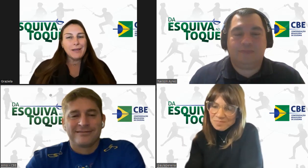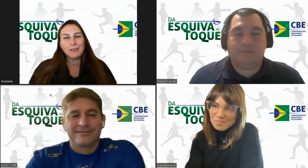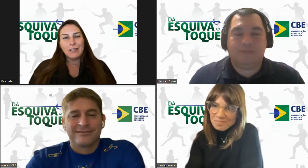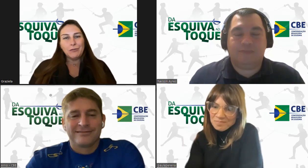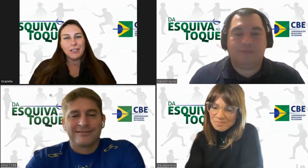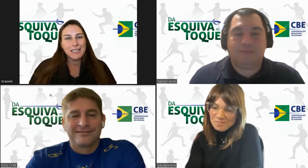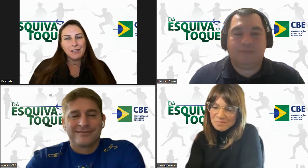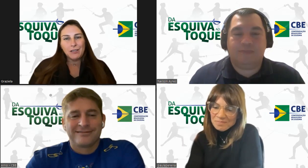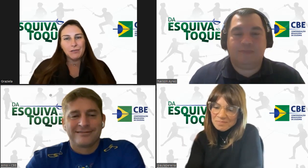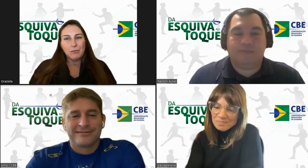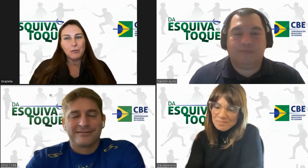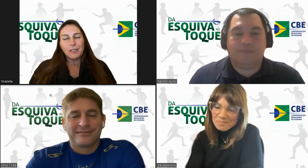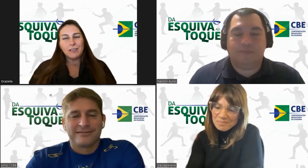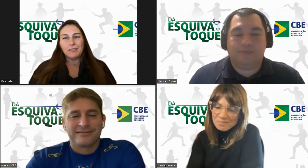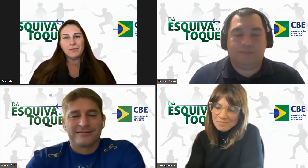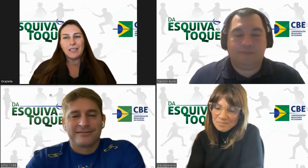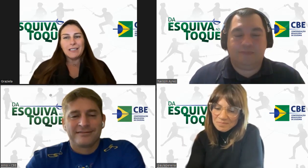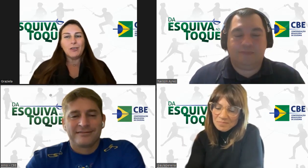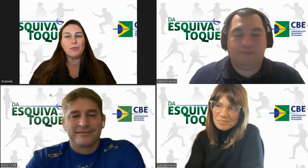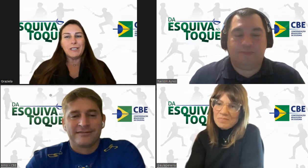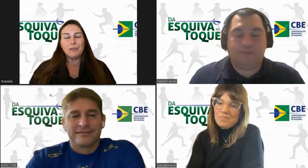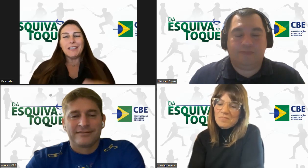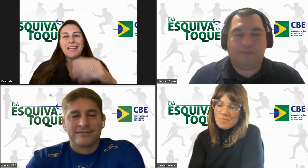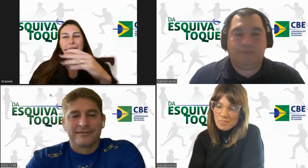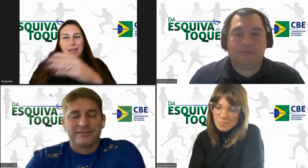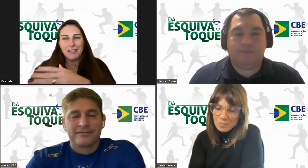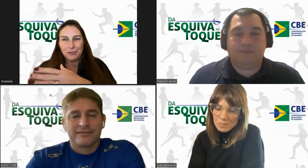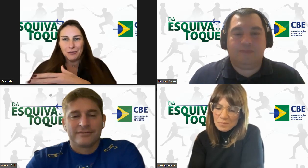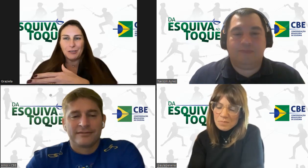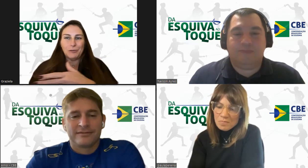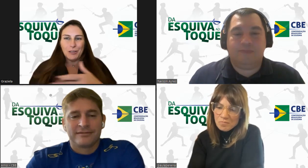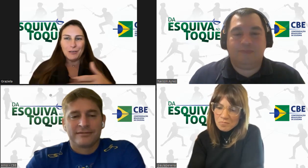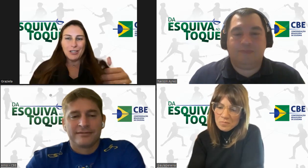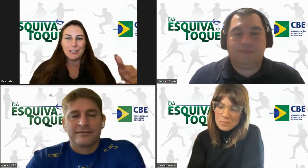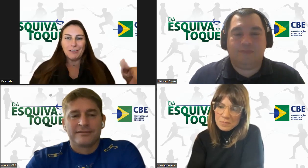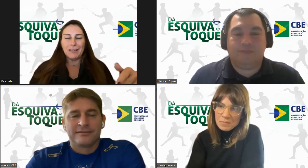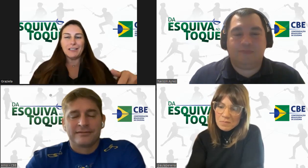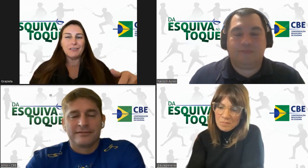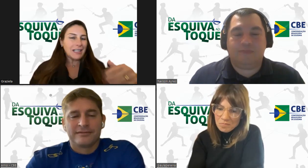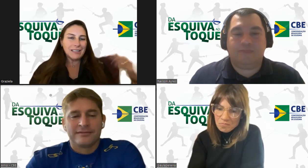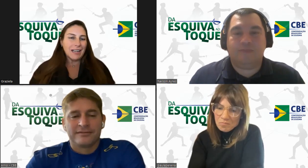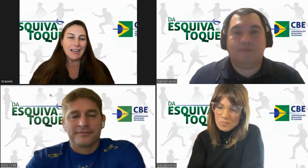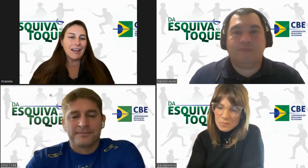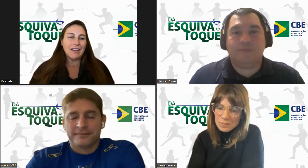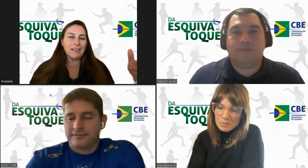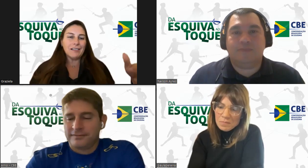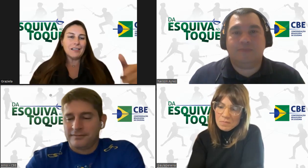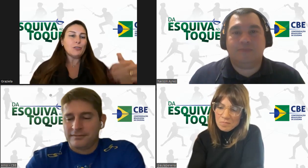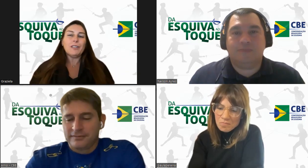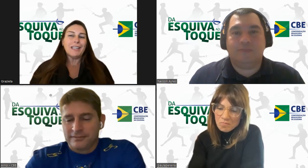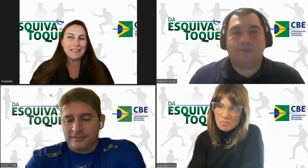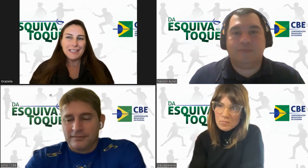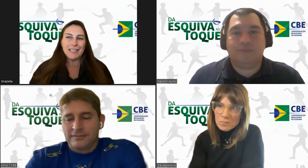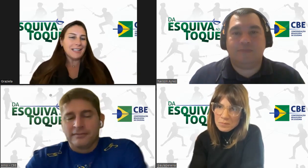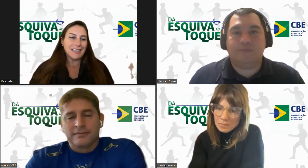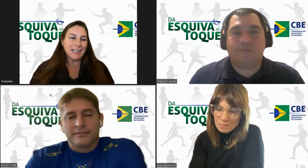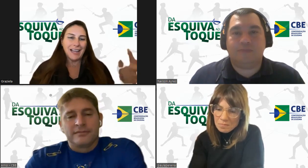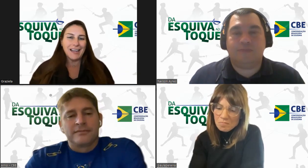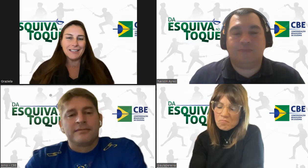planejamento na nutrição ajuda muito assim como tenho treinamento de tudo isso que a gente tá falando tem que treinar